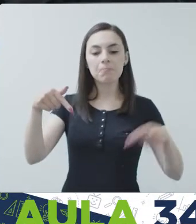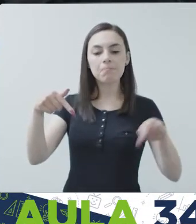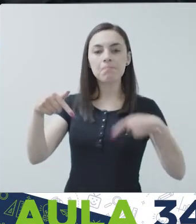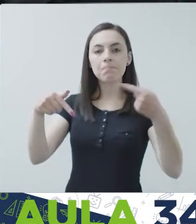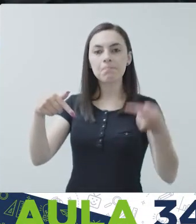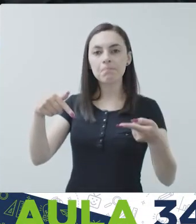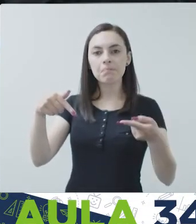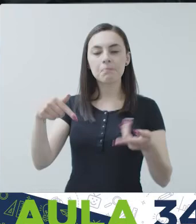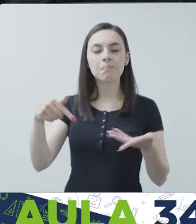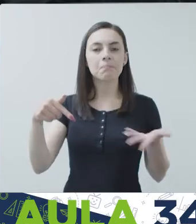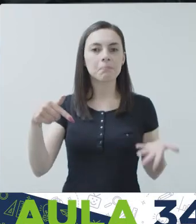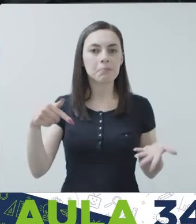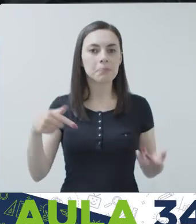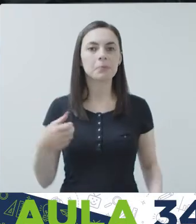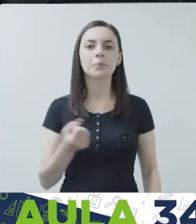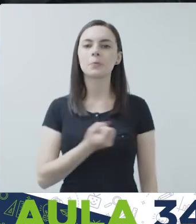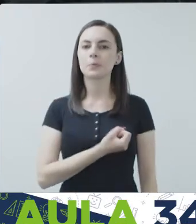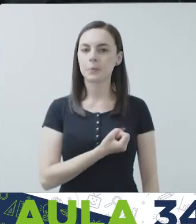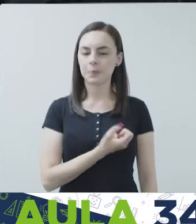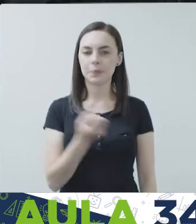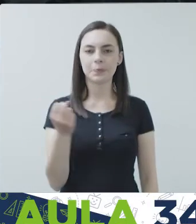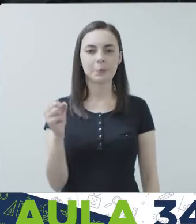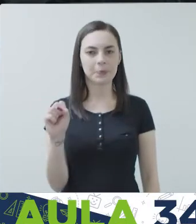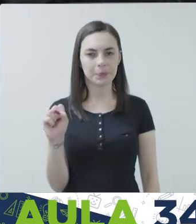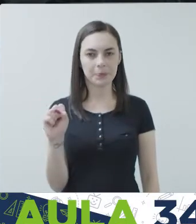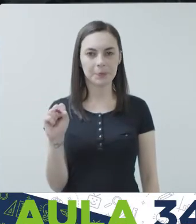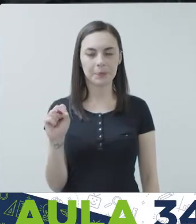o número 8.